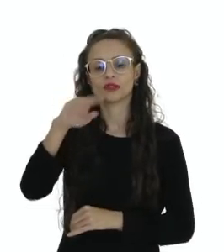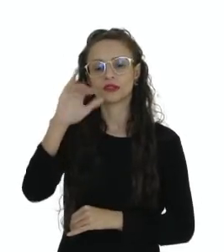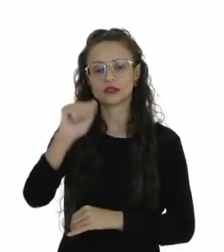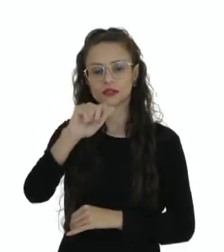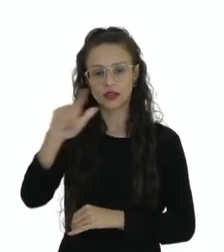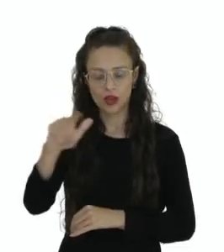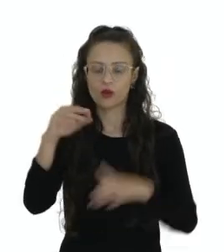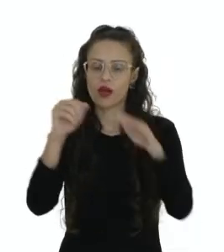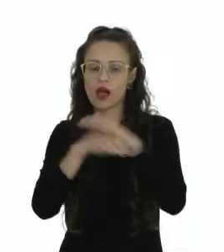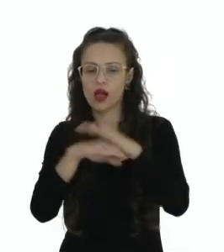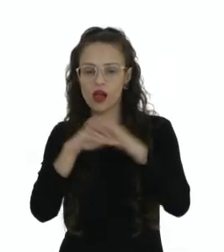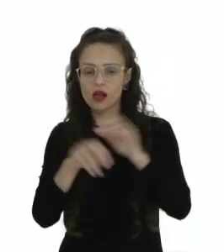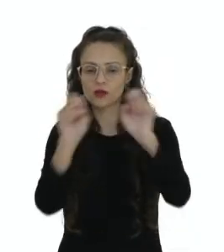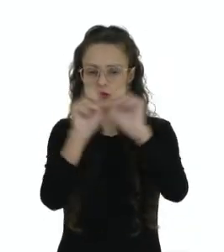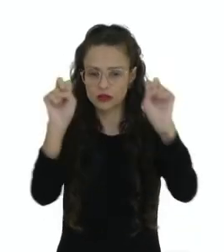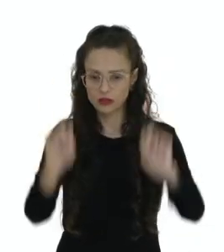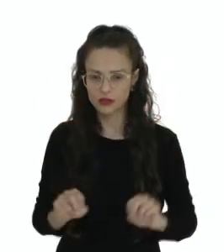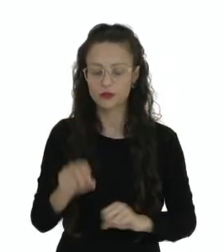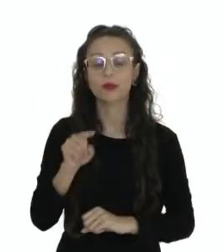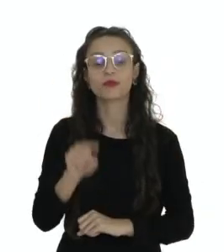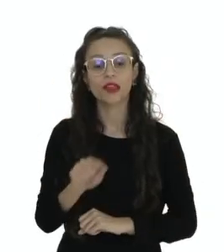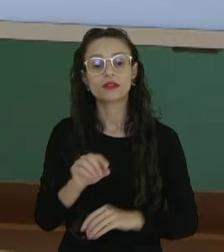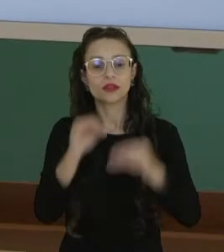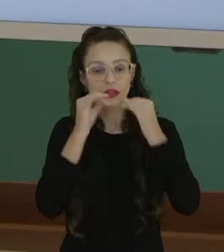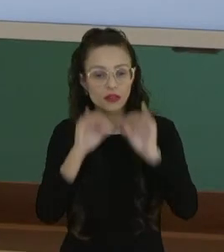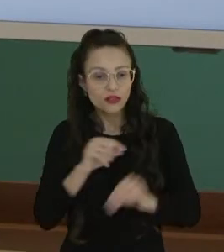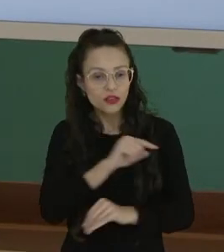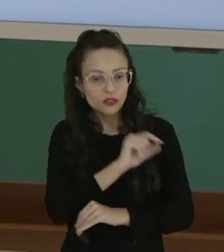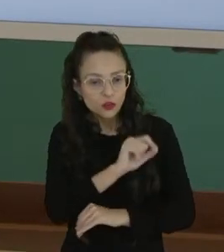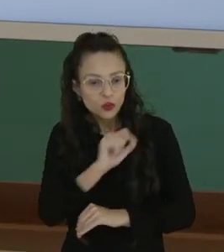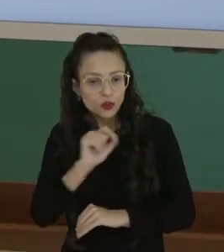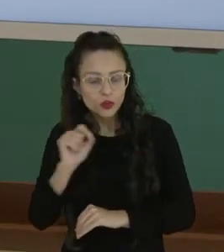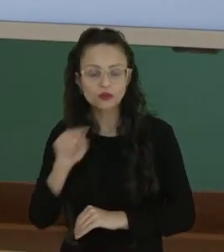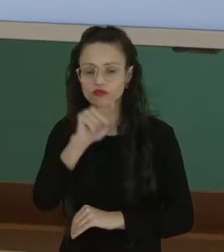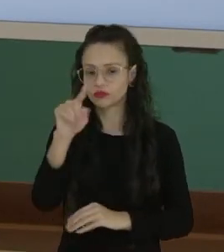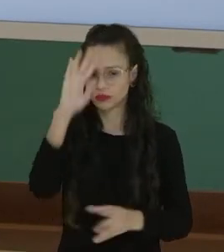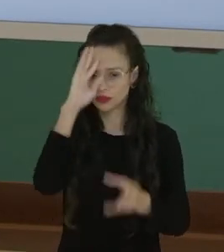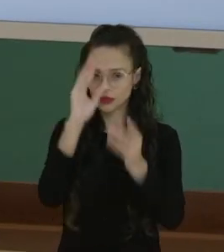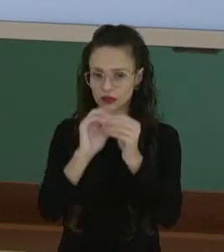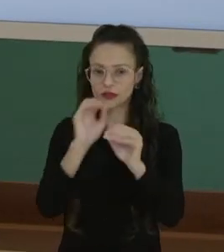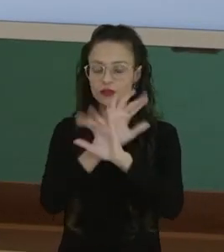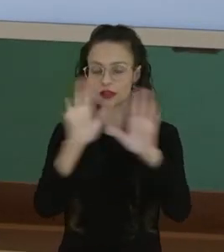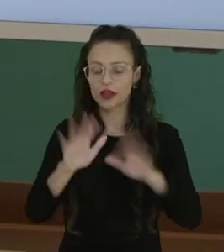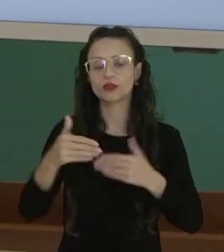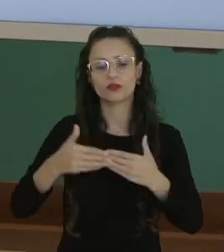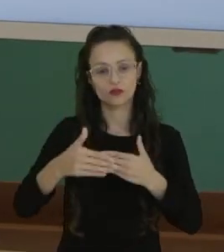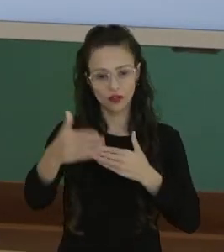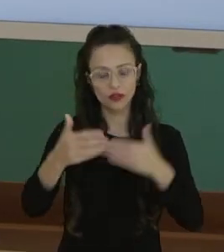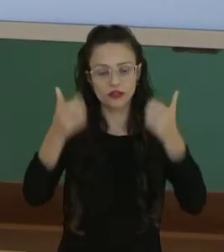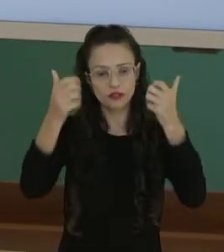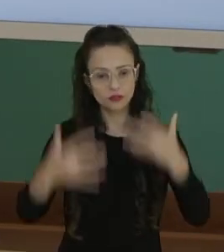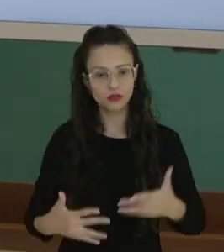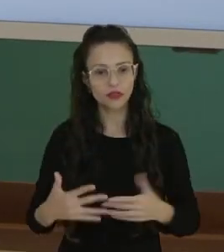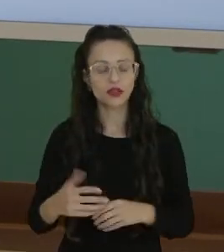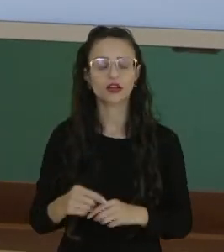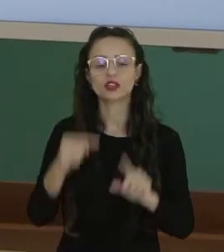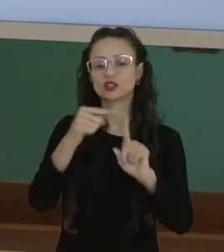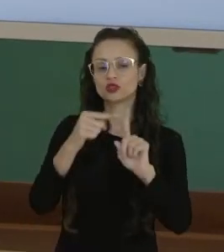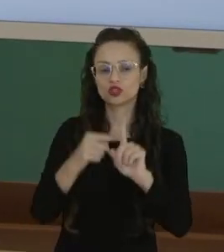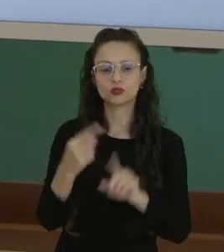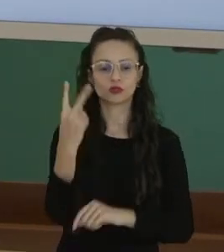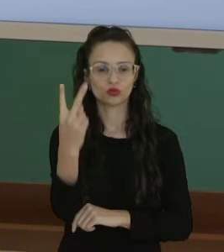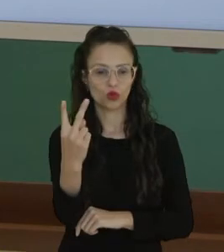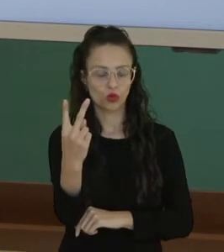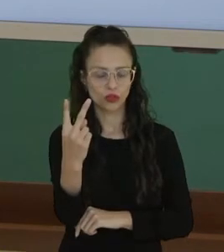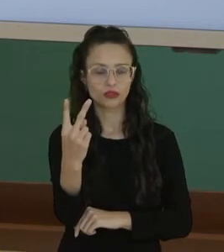em um sistema. Certo? Essas energias potenciais, para vocês poderem entender bem, a gente vai falar de dois tipos basicamente: